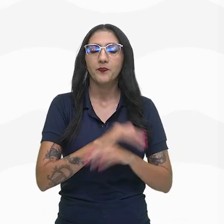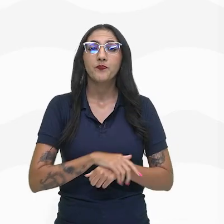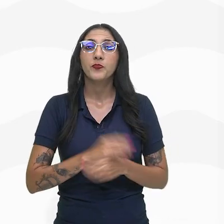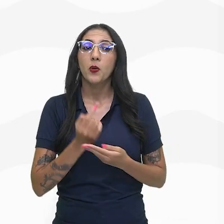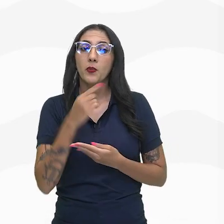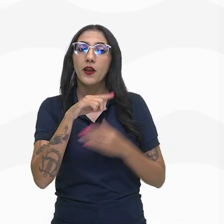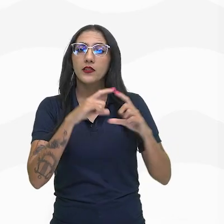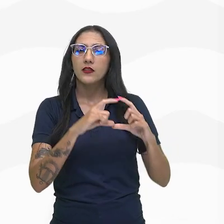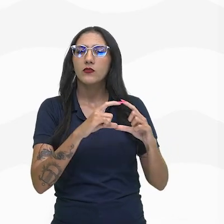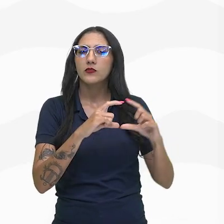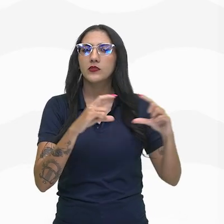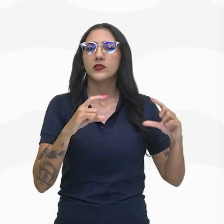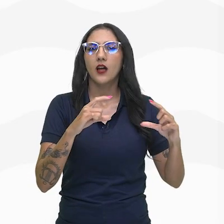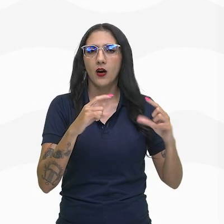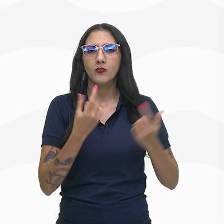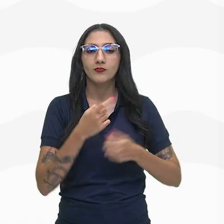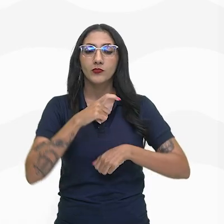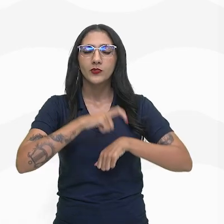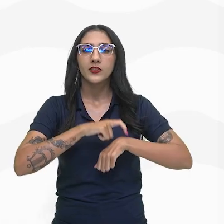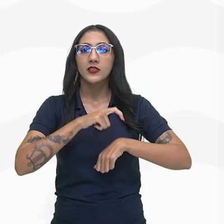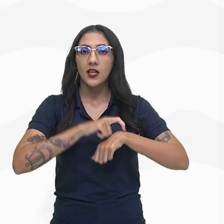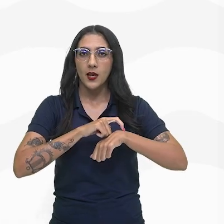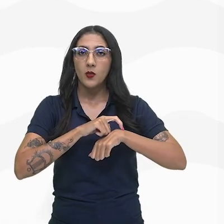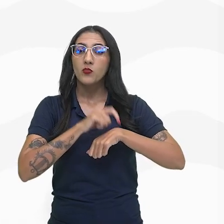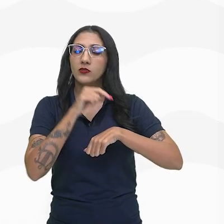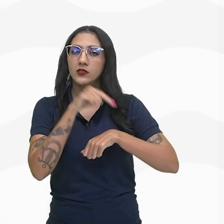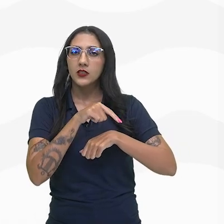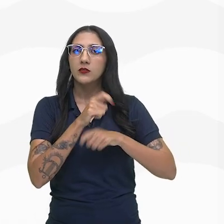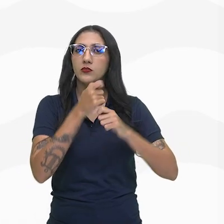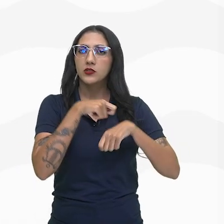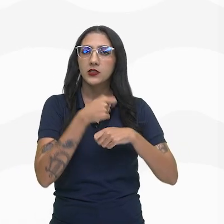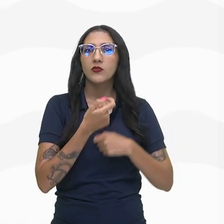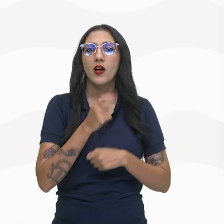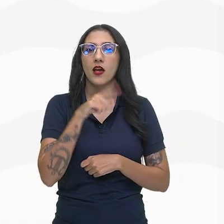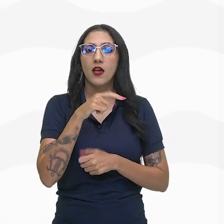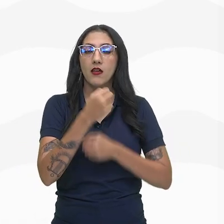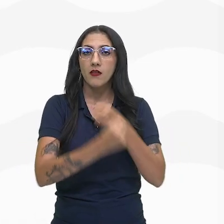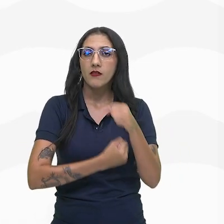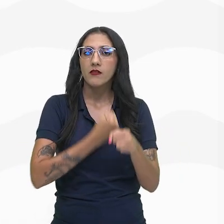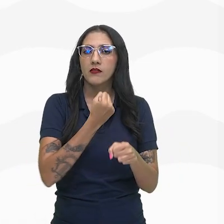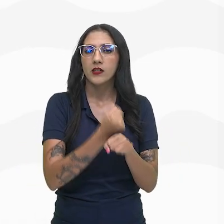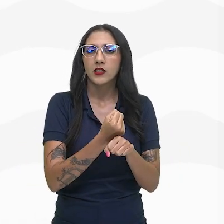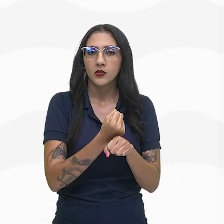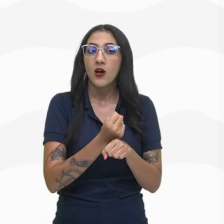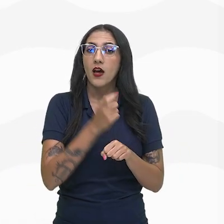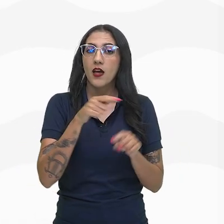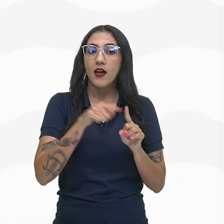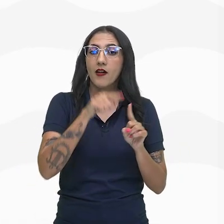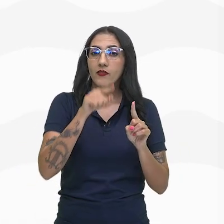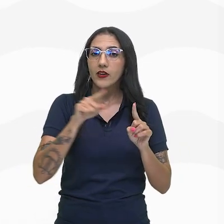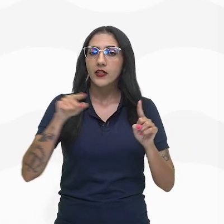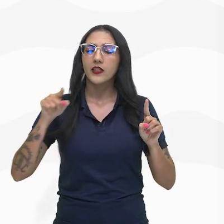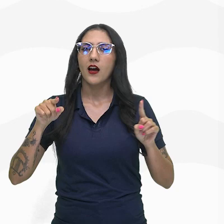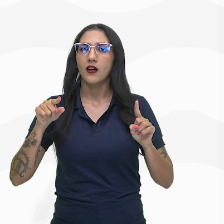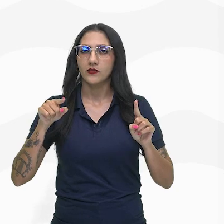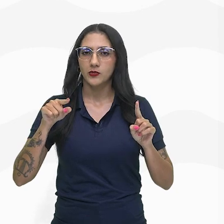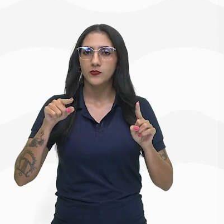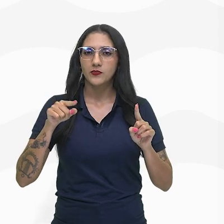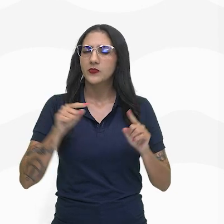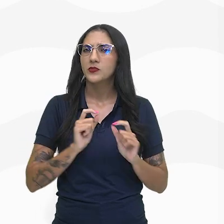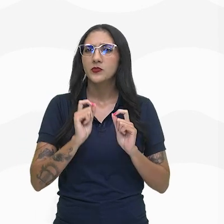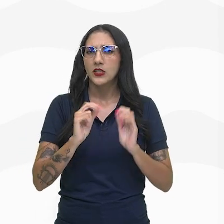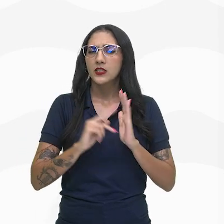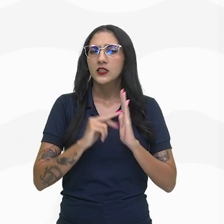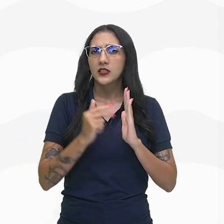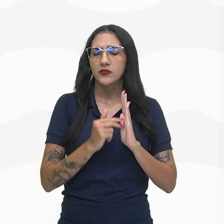nessa função, o tempo, que nesse caso aqui é dado em anos, é a nossa variável independente, ou